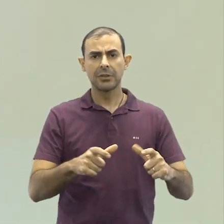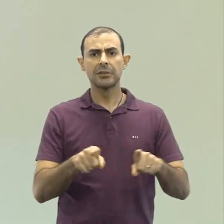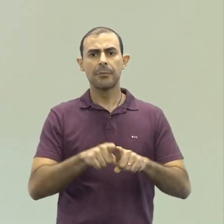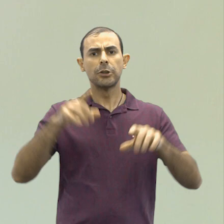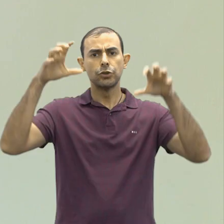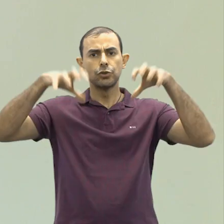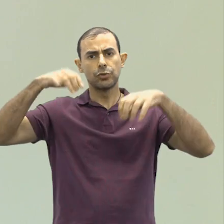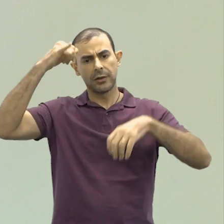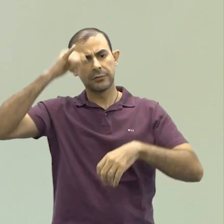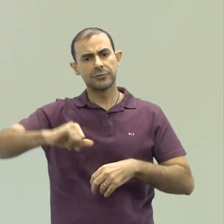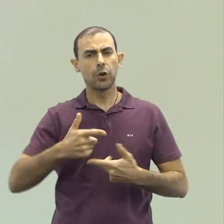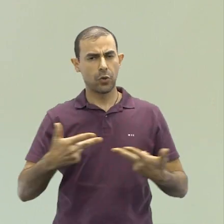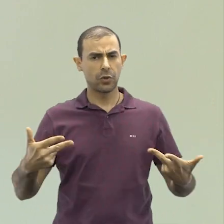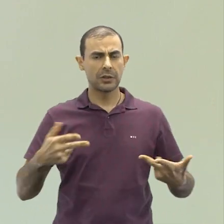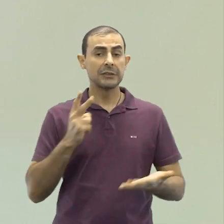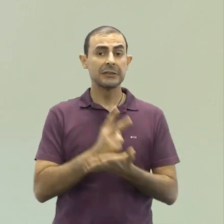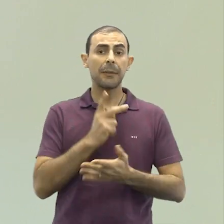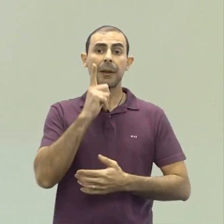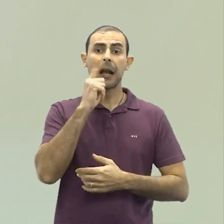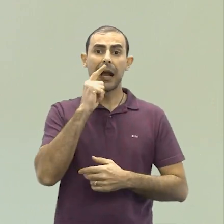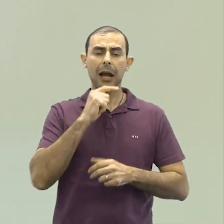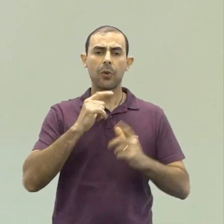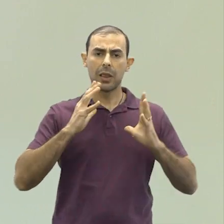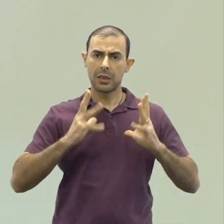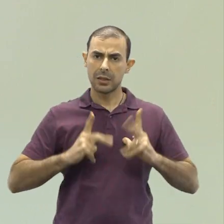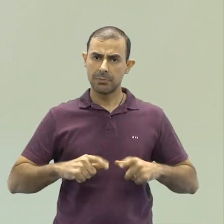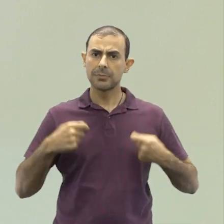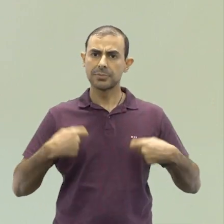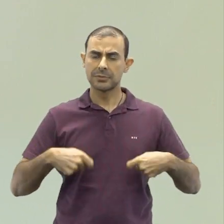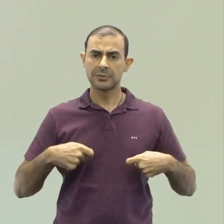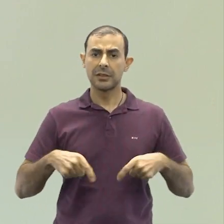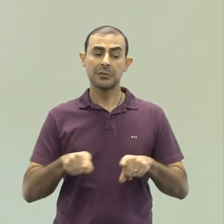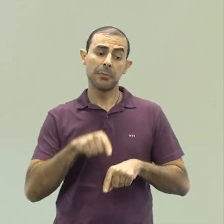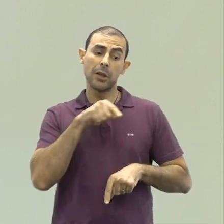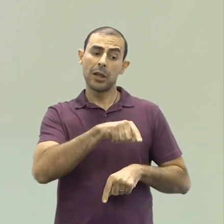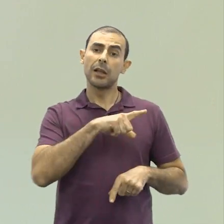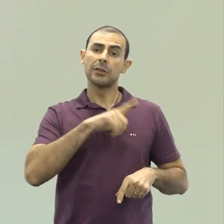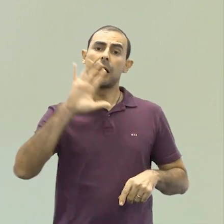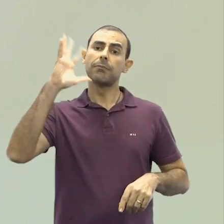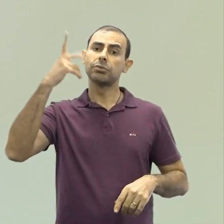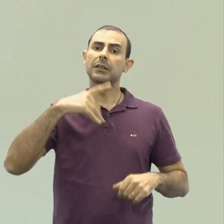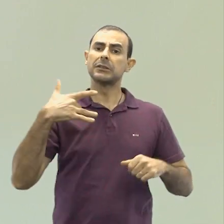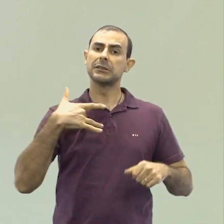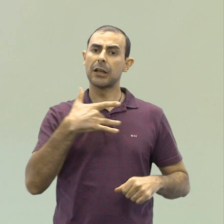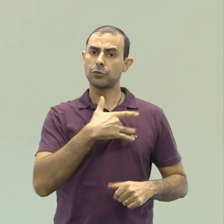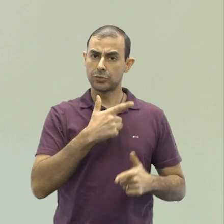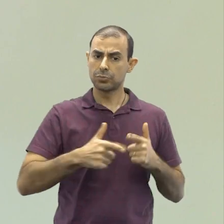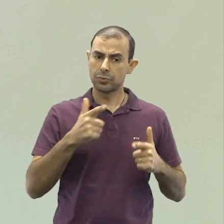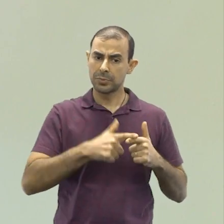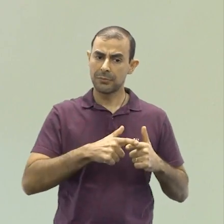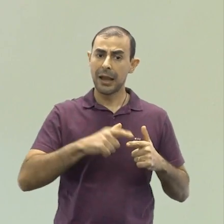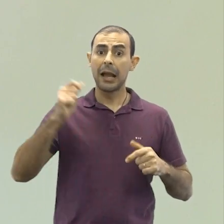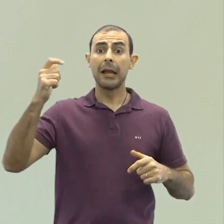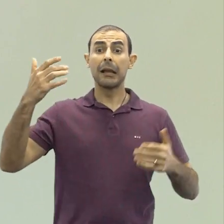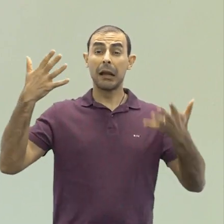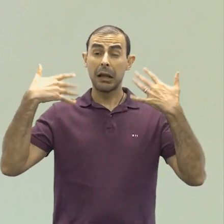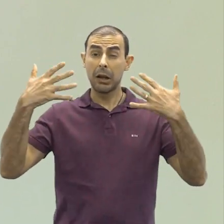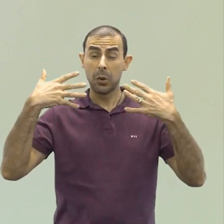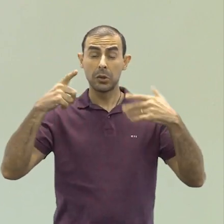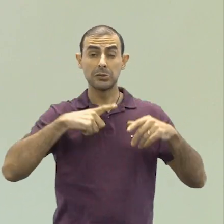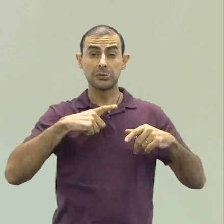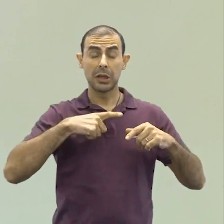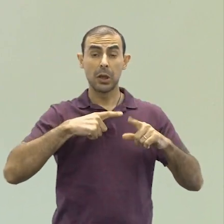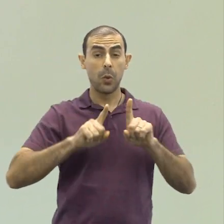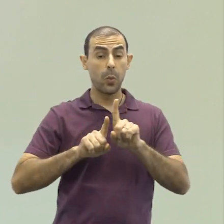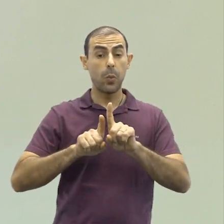sempre fornecer água fresca para esse animal e acompanhar também. Tem animais que podem possuir algum problema de saúde e que perante ao calor, né, alta